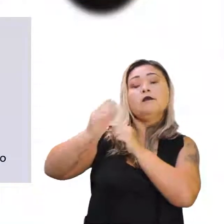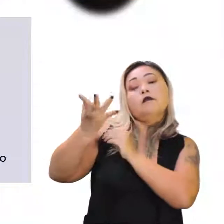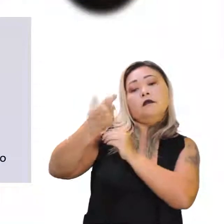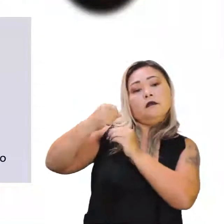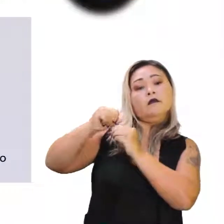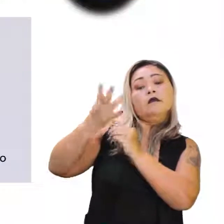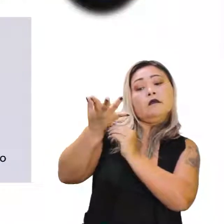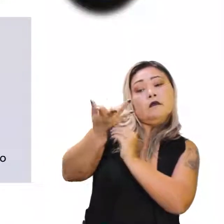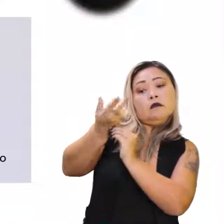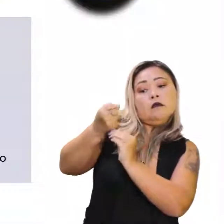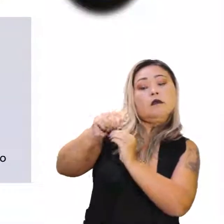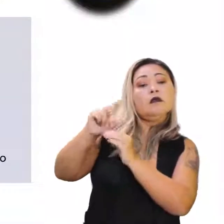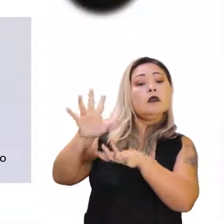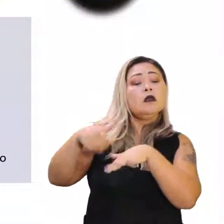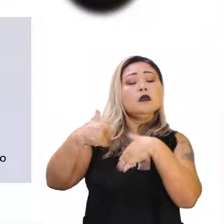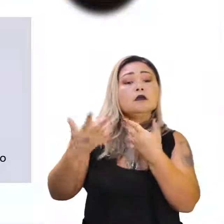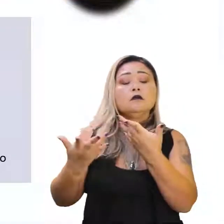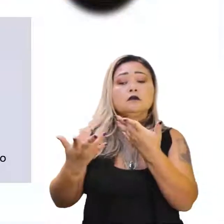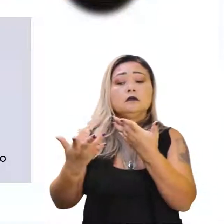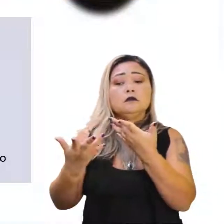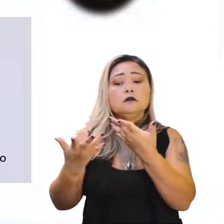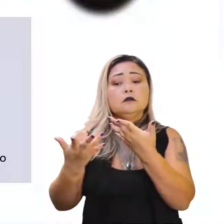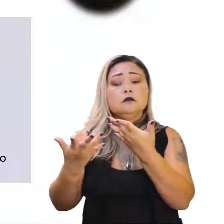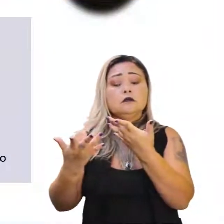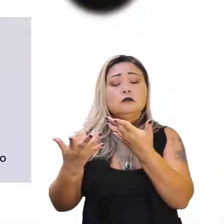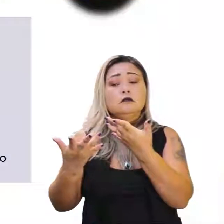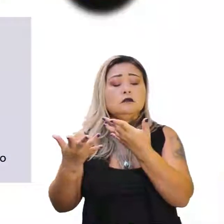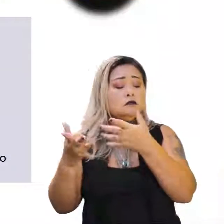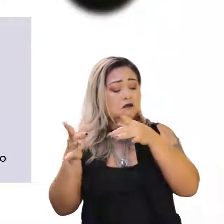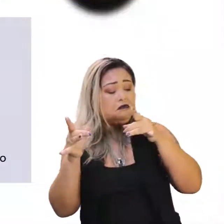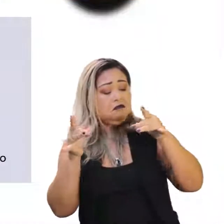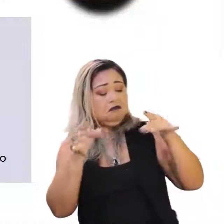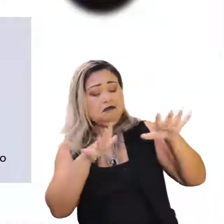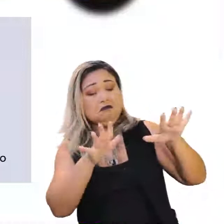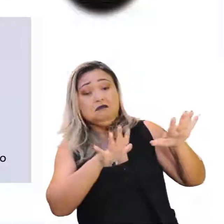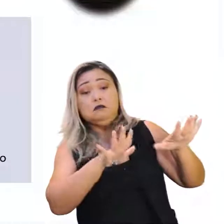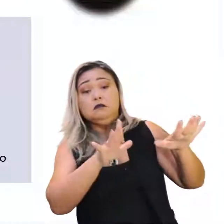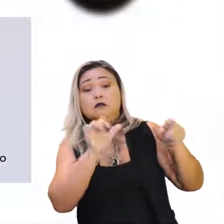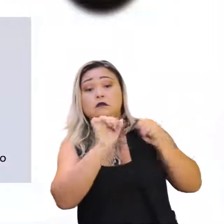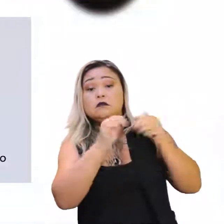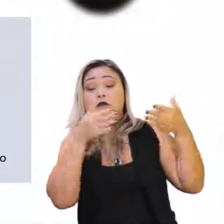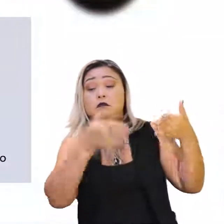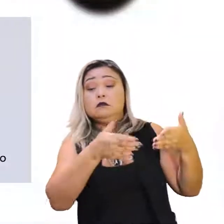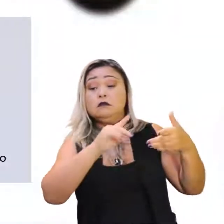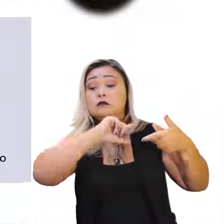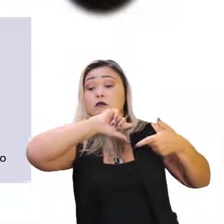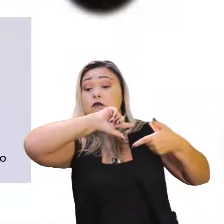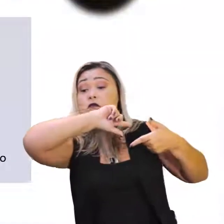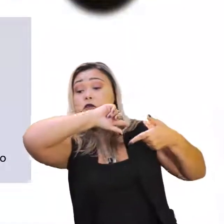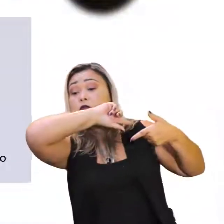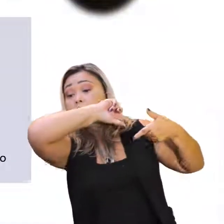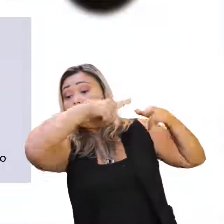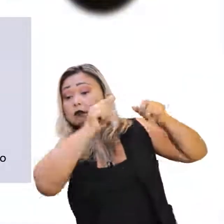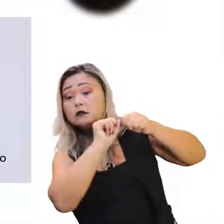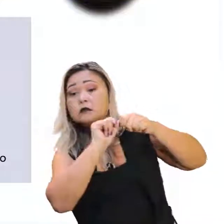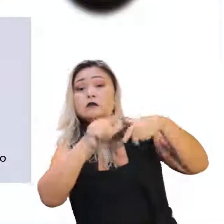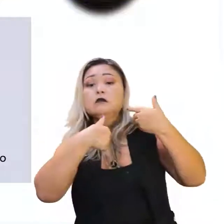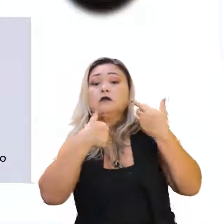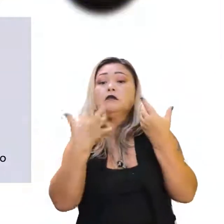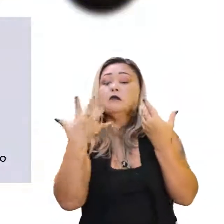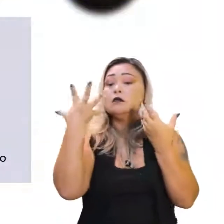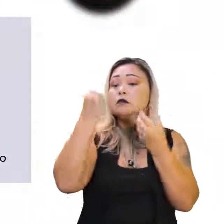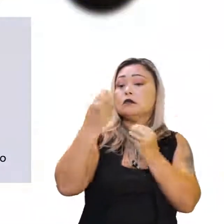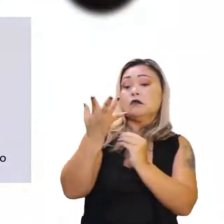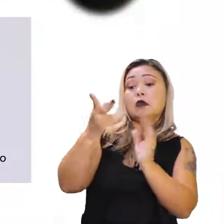mérito artístico, ou seja, eles menosprezavam a ênfase tradicional da estética